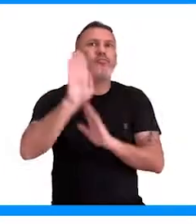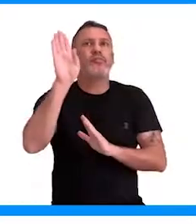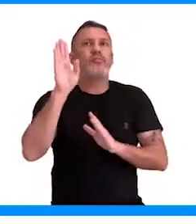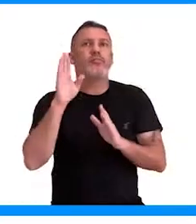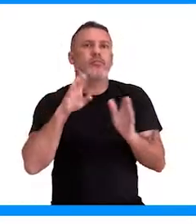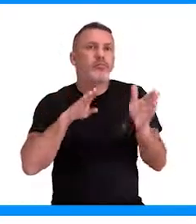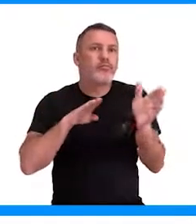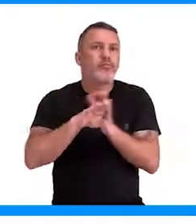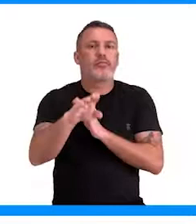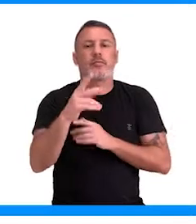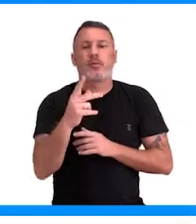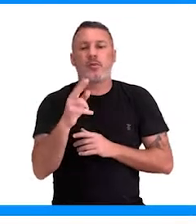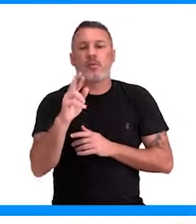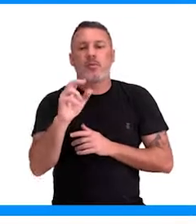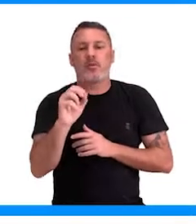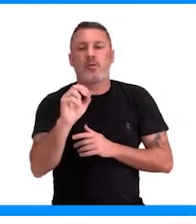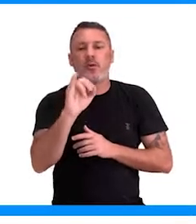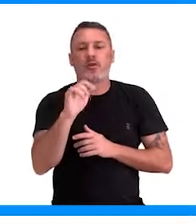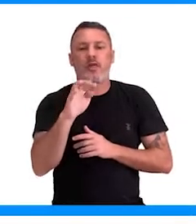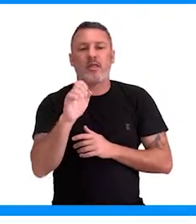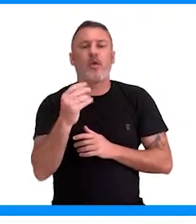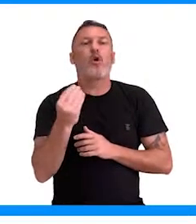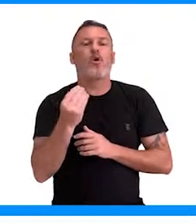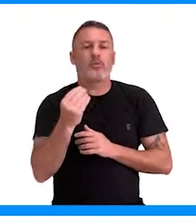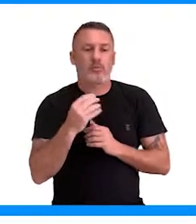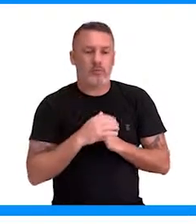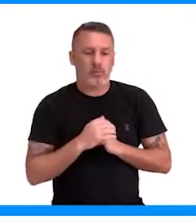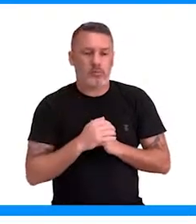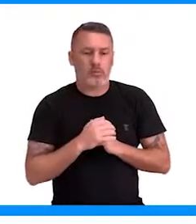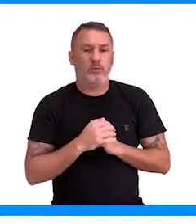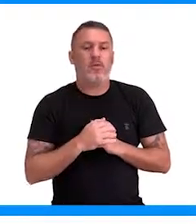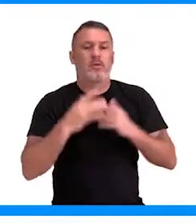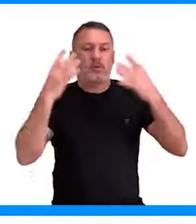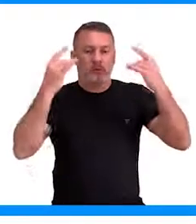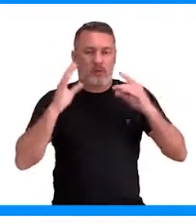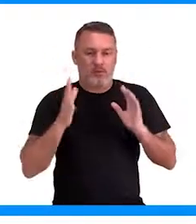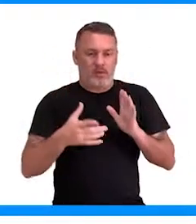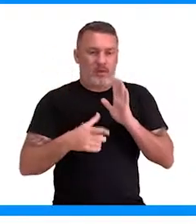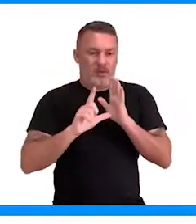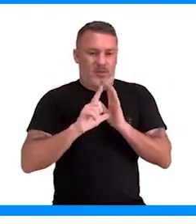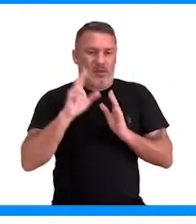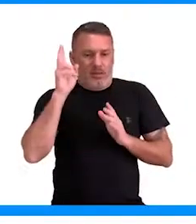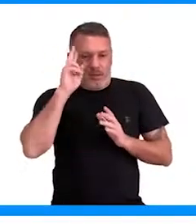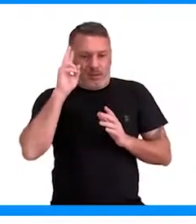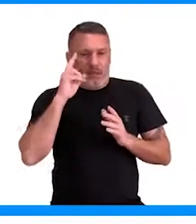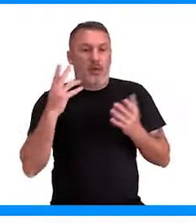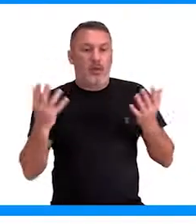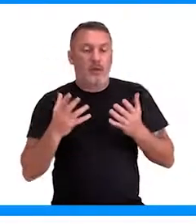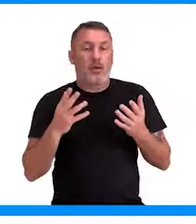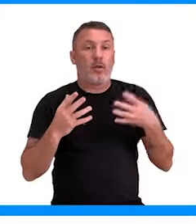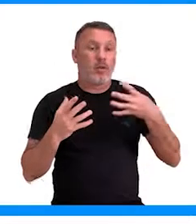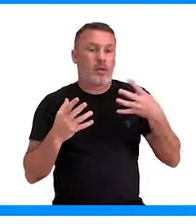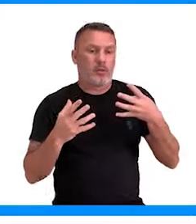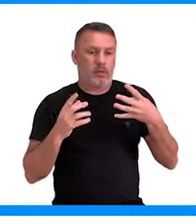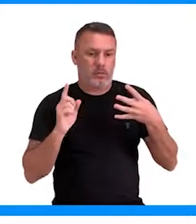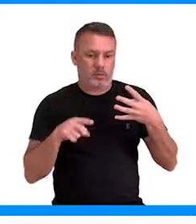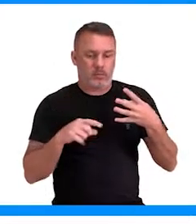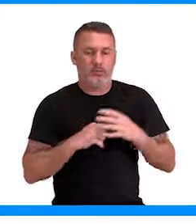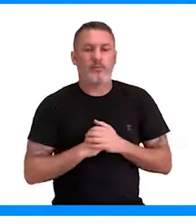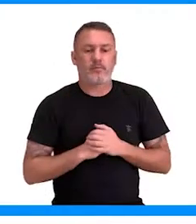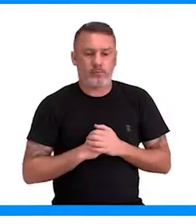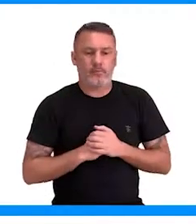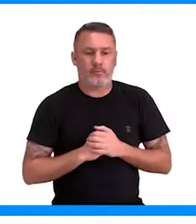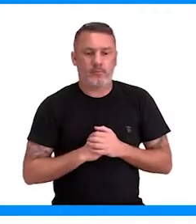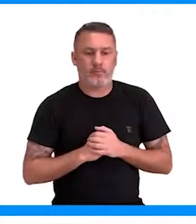projéteis como movimento bidimensional. Lançamento horizontal a gente já viu na aula passada e agora o lançamento